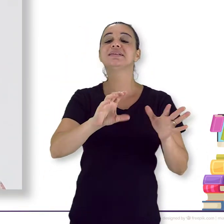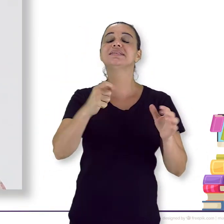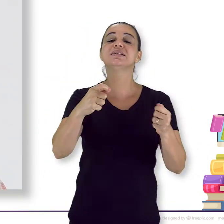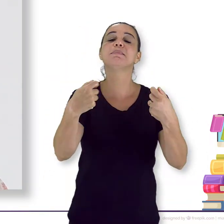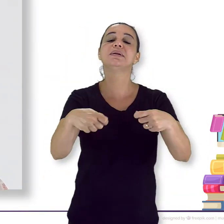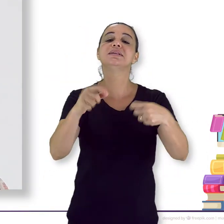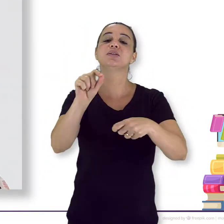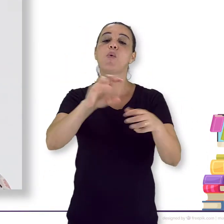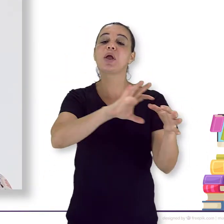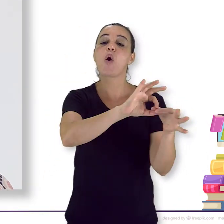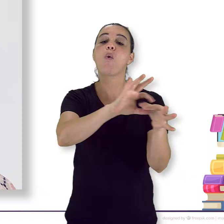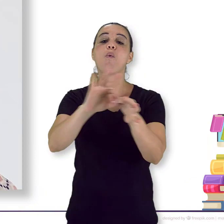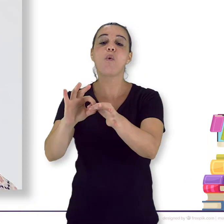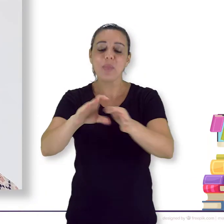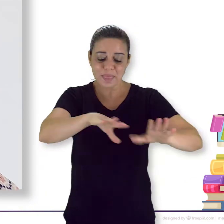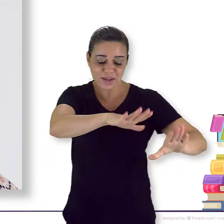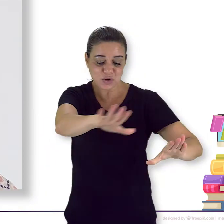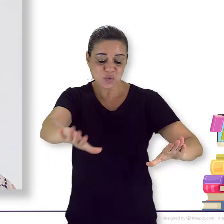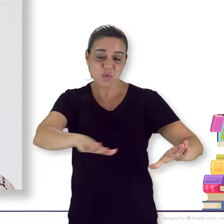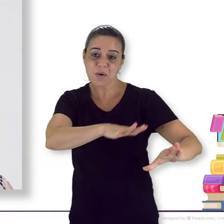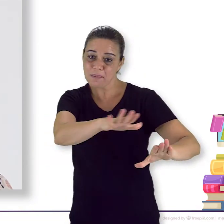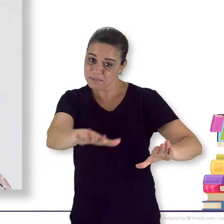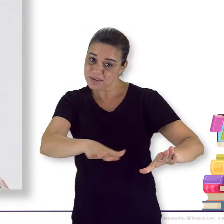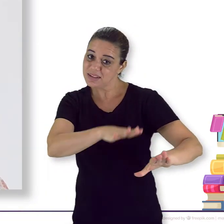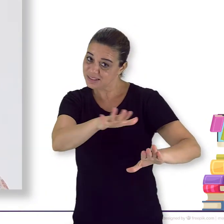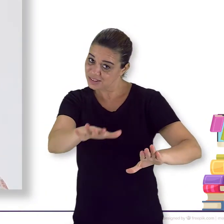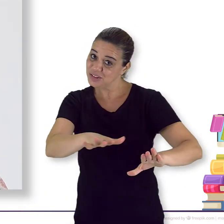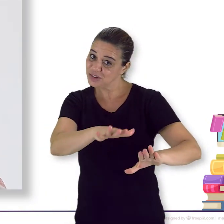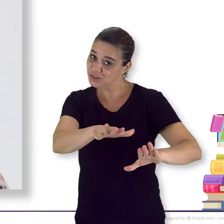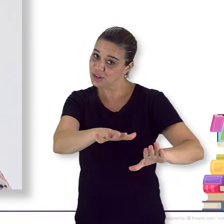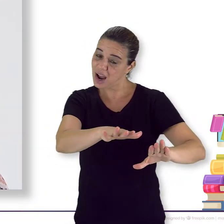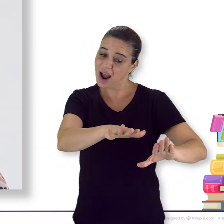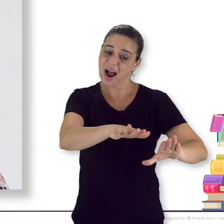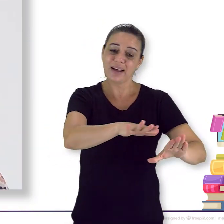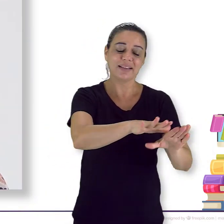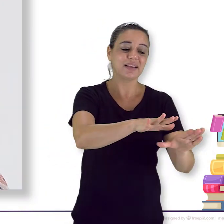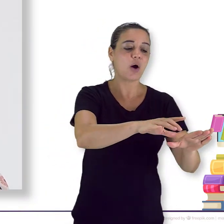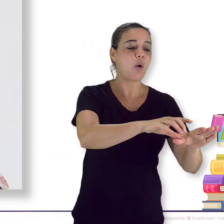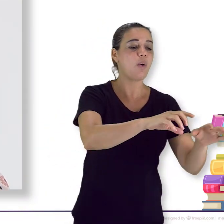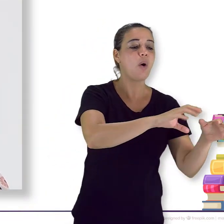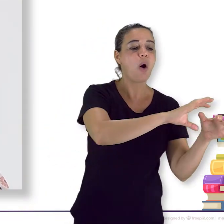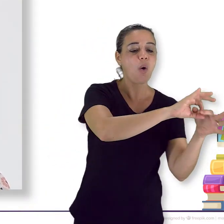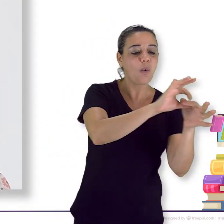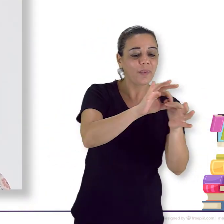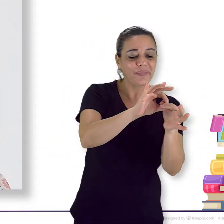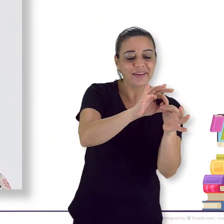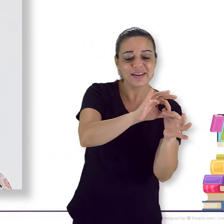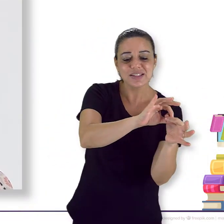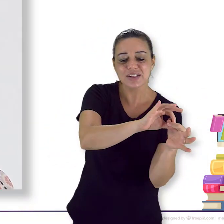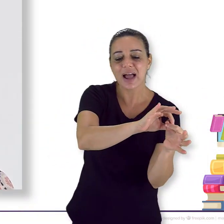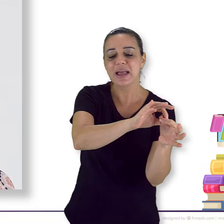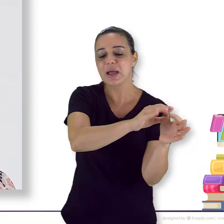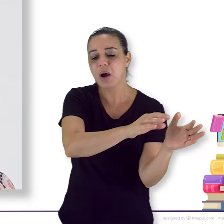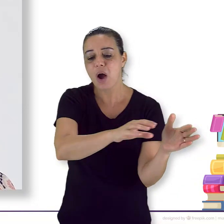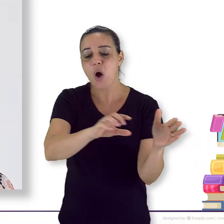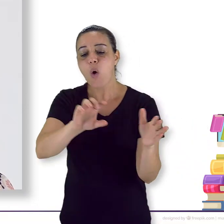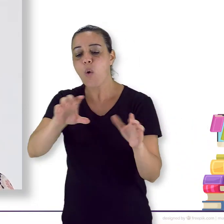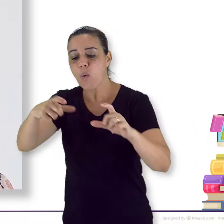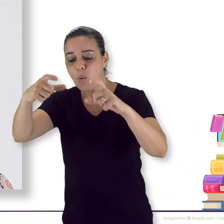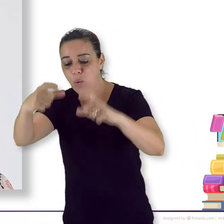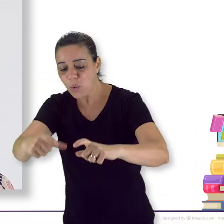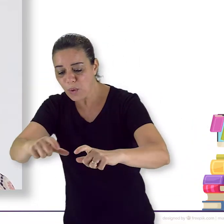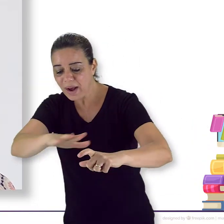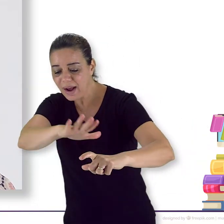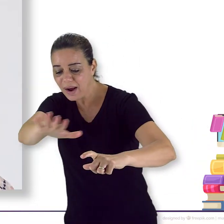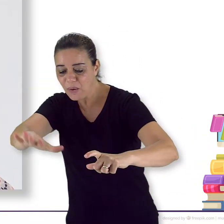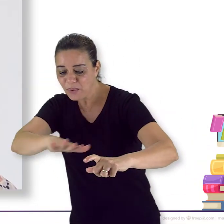nós estamos e a gente acaba isso transpondo para os nossos outros espaços de convivência. Então, nosso